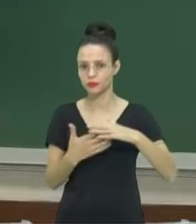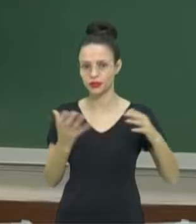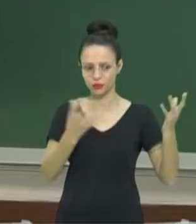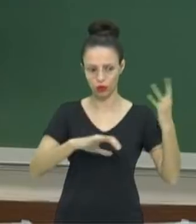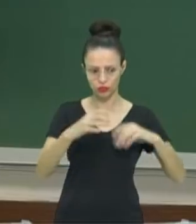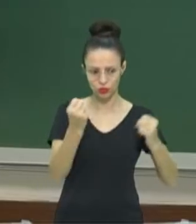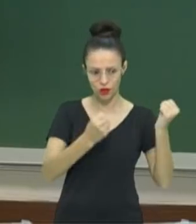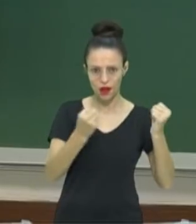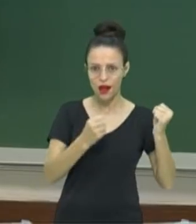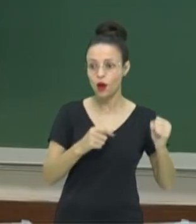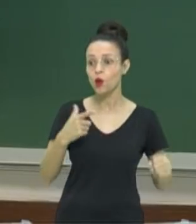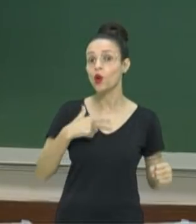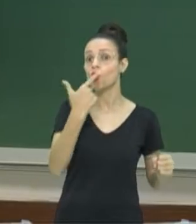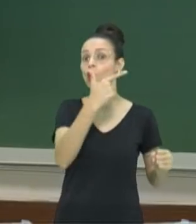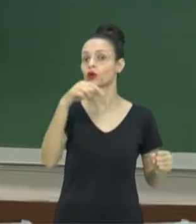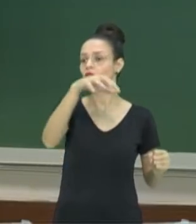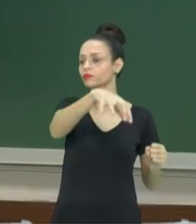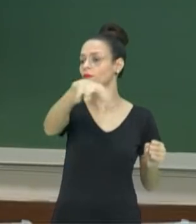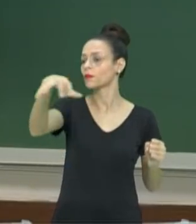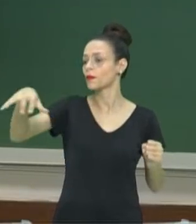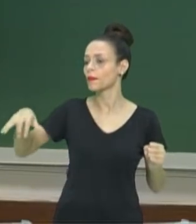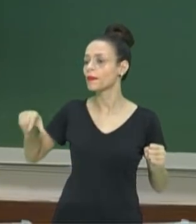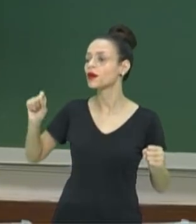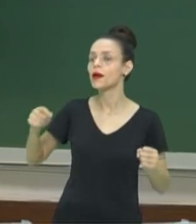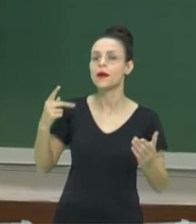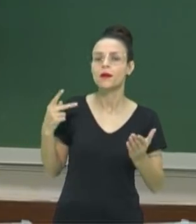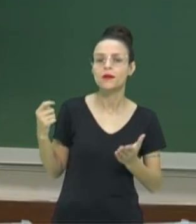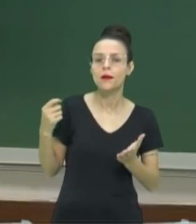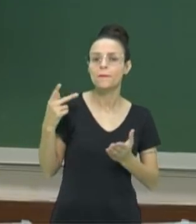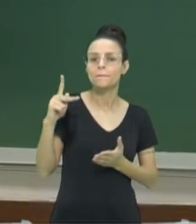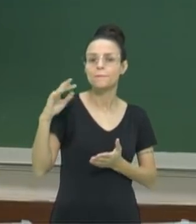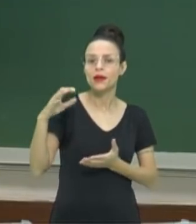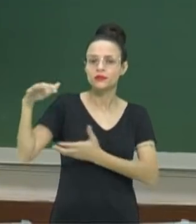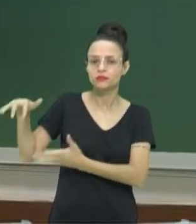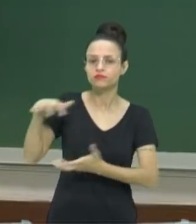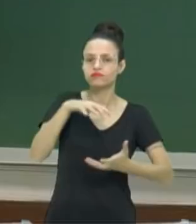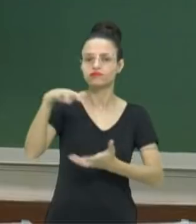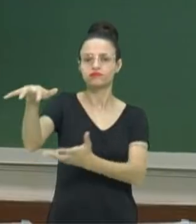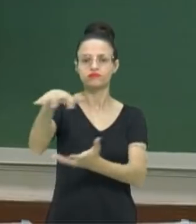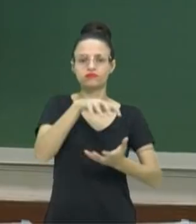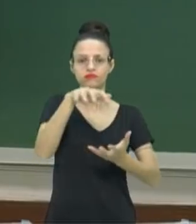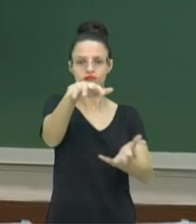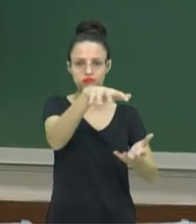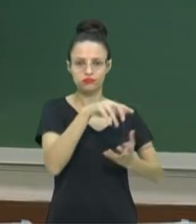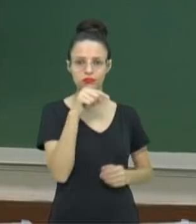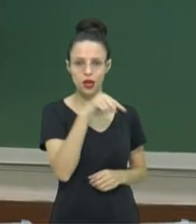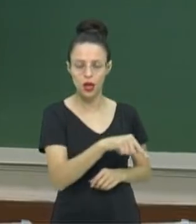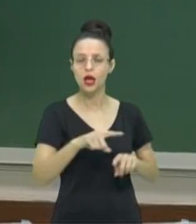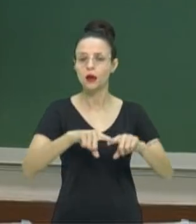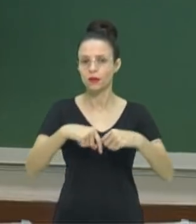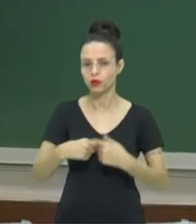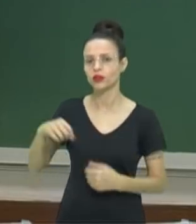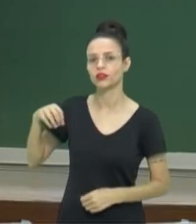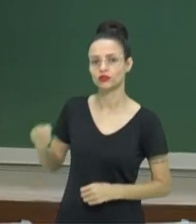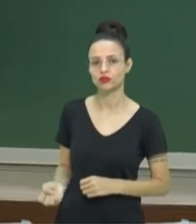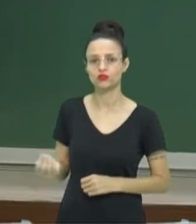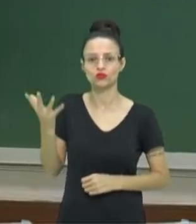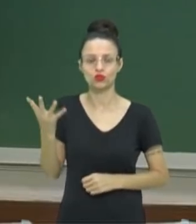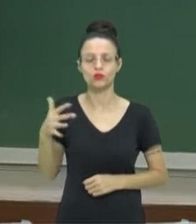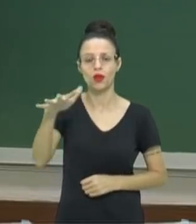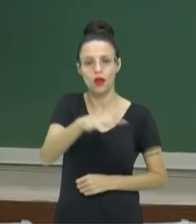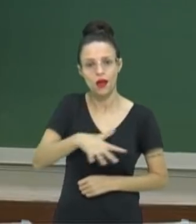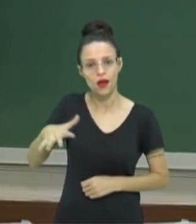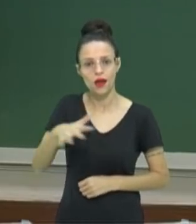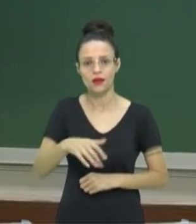várias outras que vão atender as necessidades dessa grande empresa. Por isso que a gente tem ali o surgimento dos polos industriais,